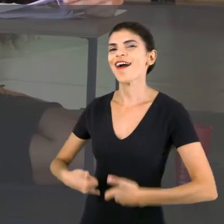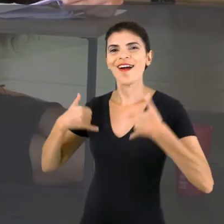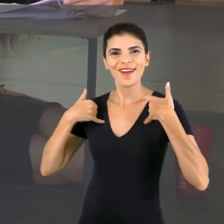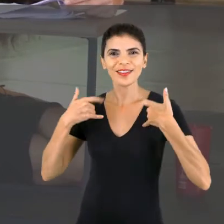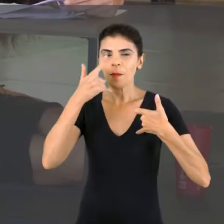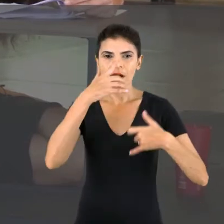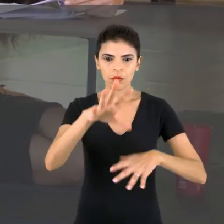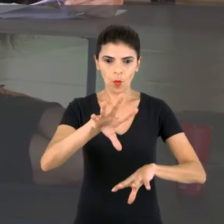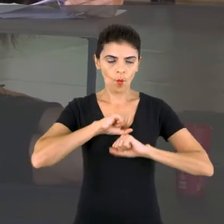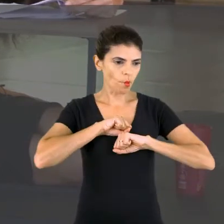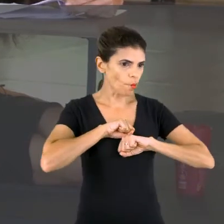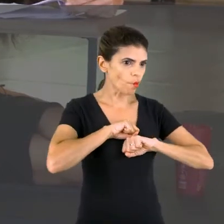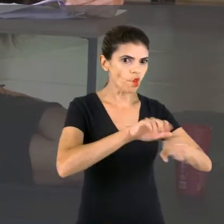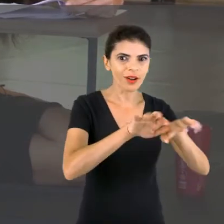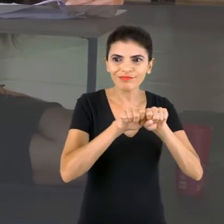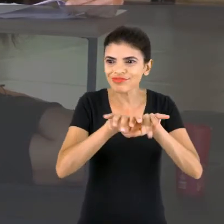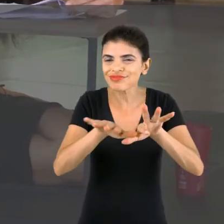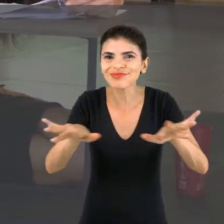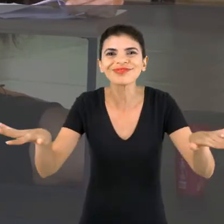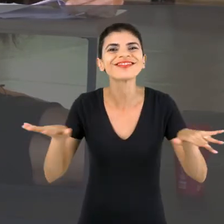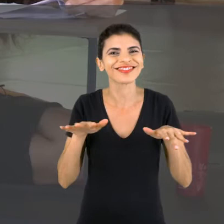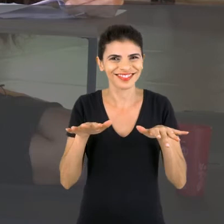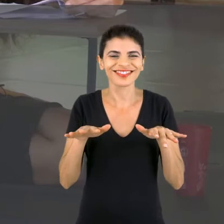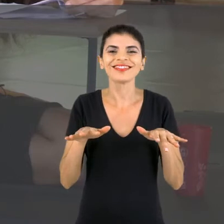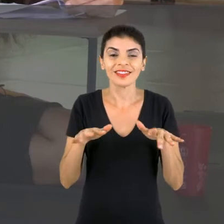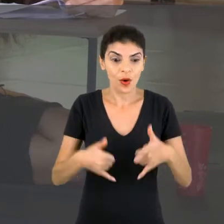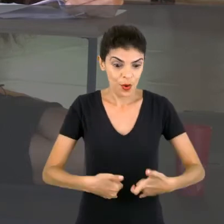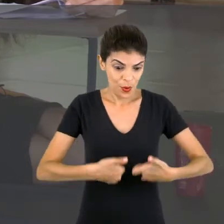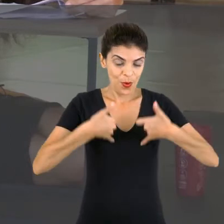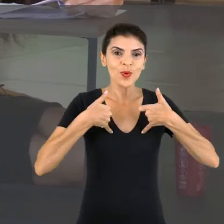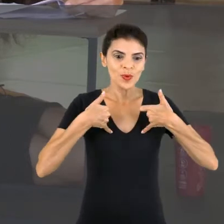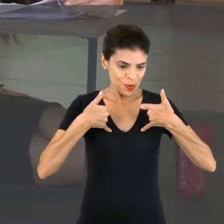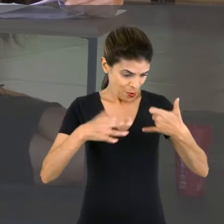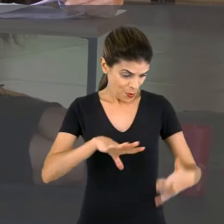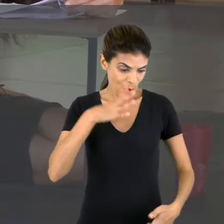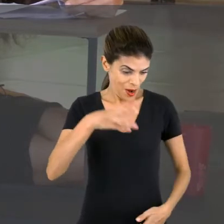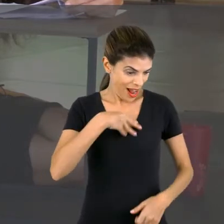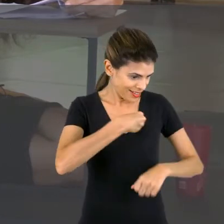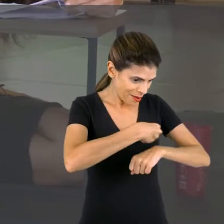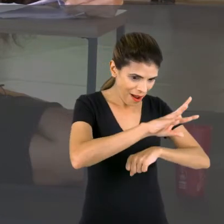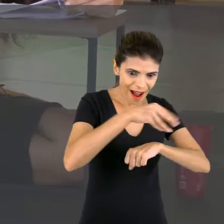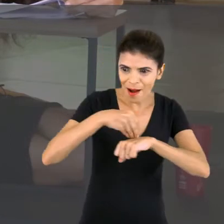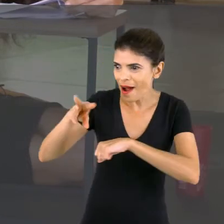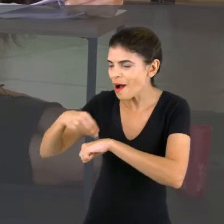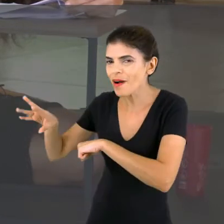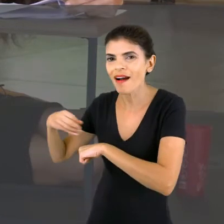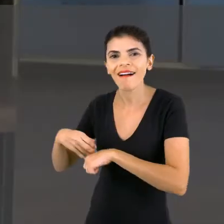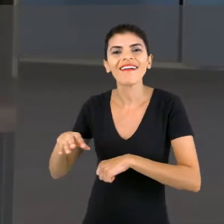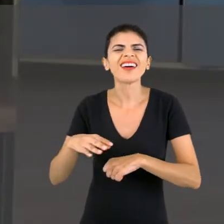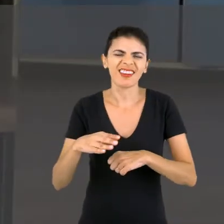isso é contagiante. Então, quando você leva esse orgulho, esse entusiasmo para o outro,